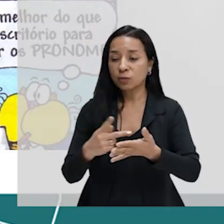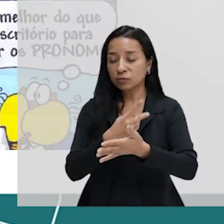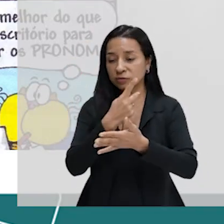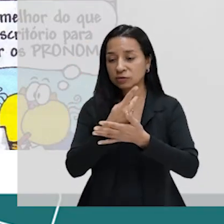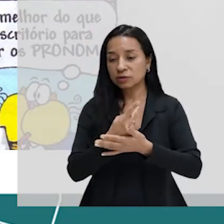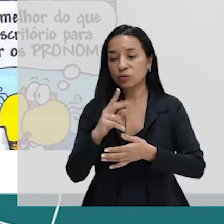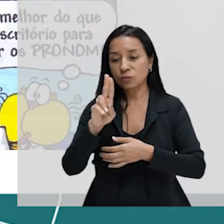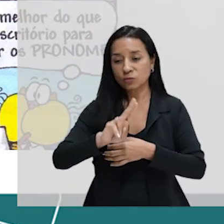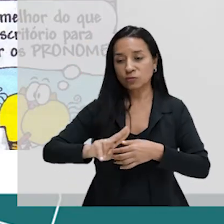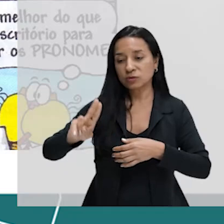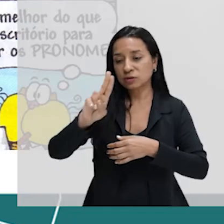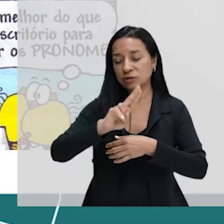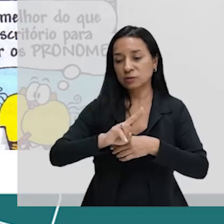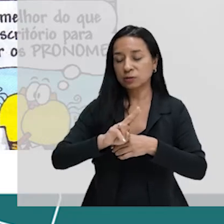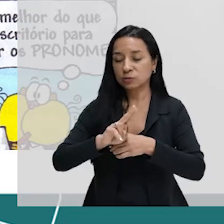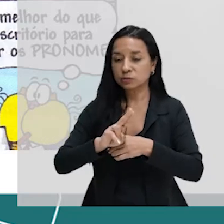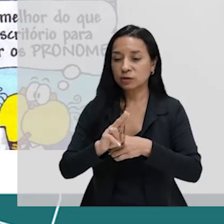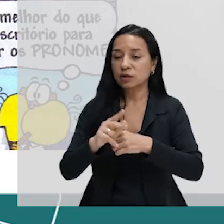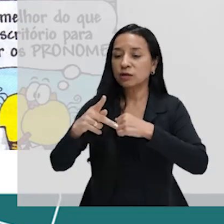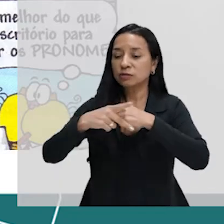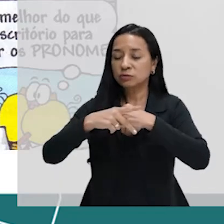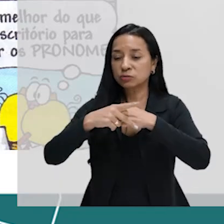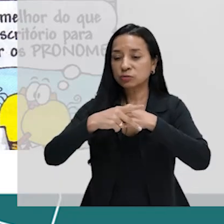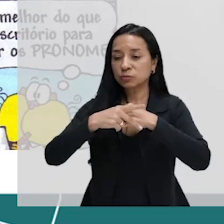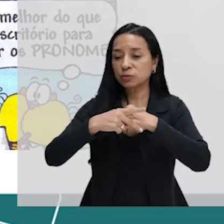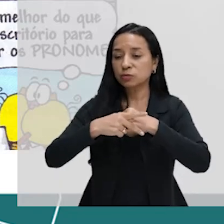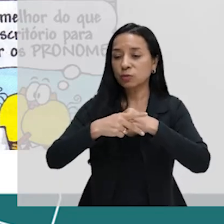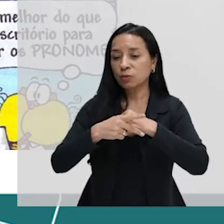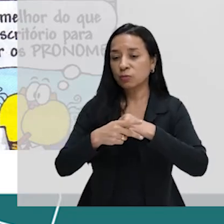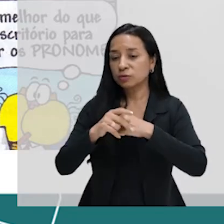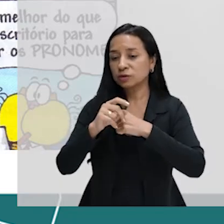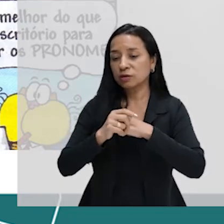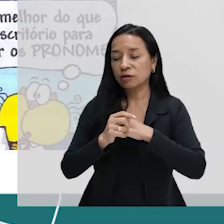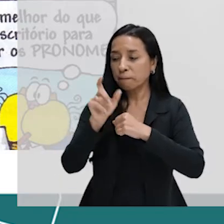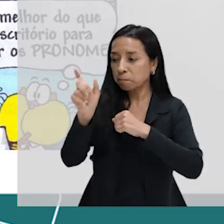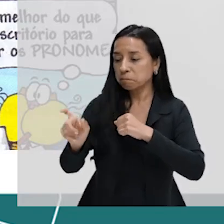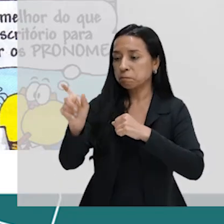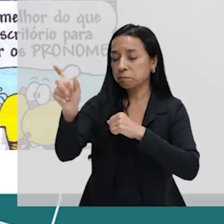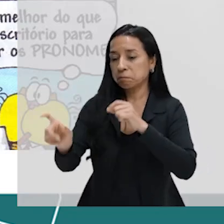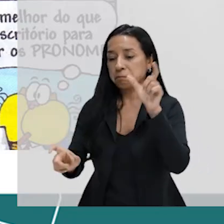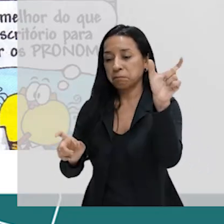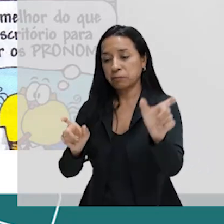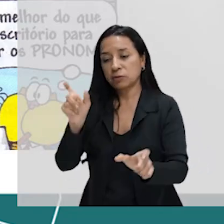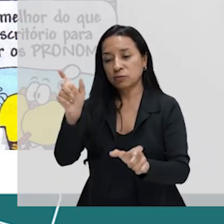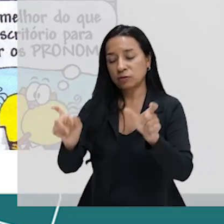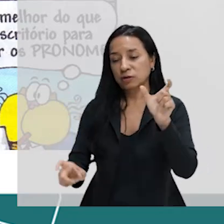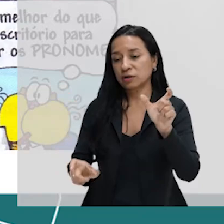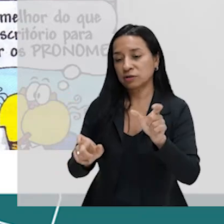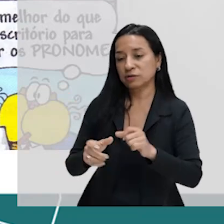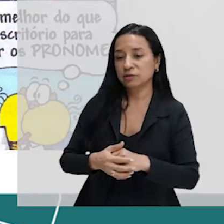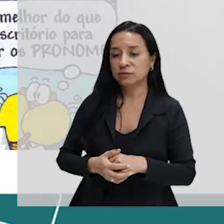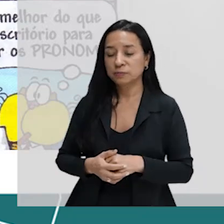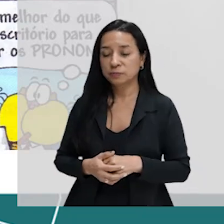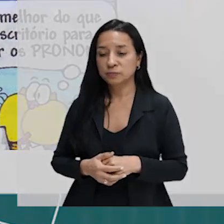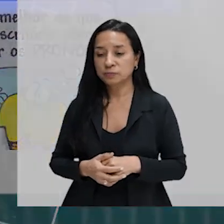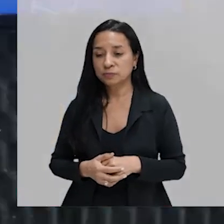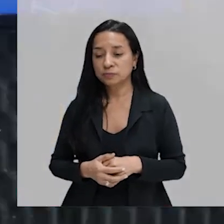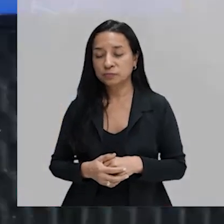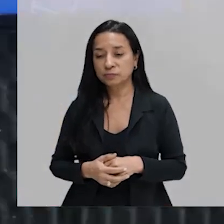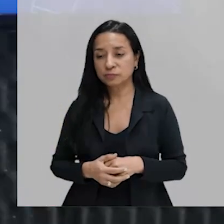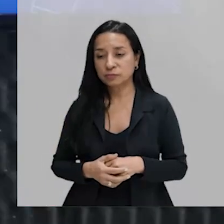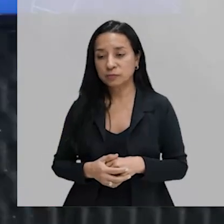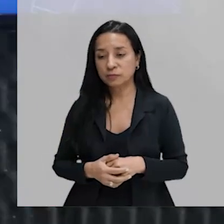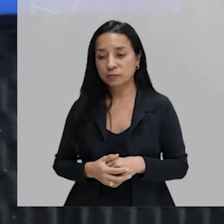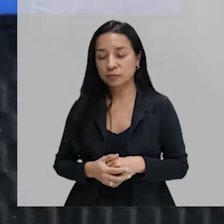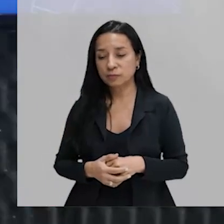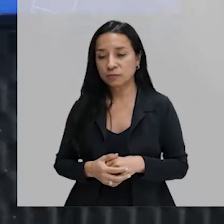Utilizam os pronomes pessoais, né? Os pronomes pessoais do caso reto: eu, tu, ele, nós, vós,